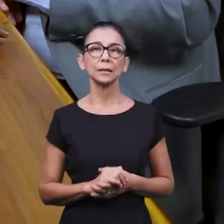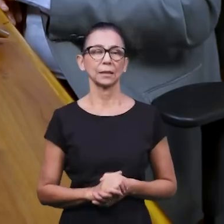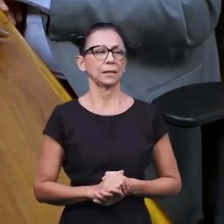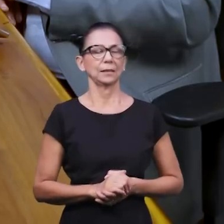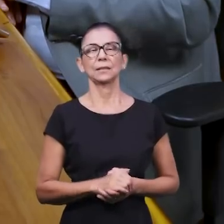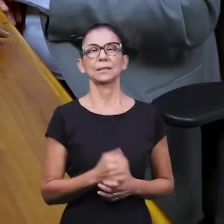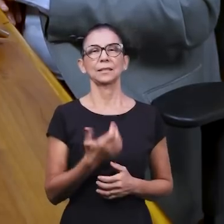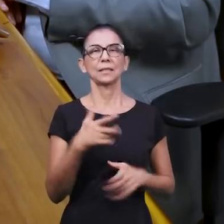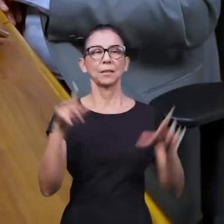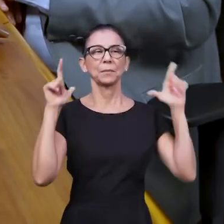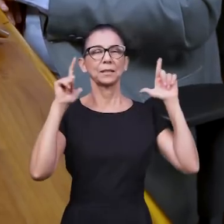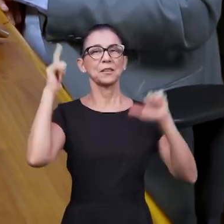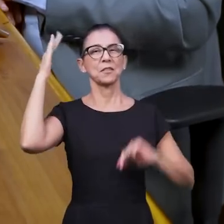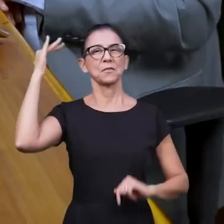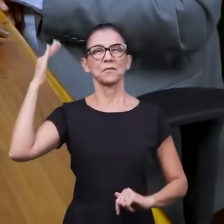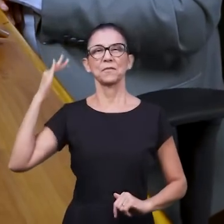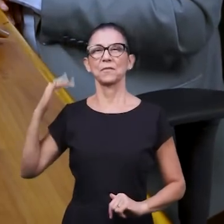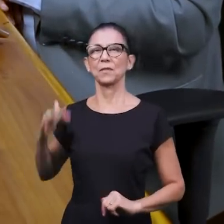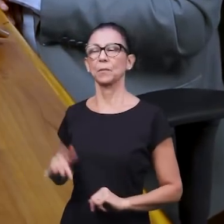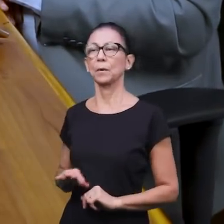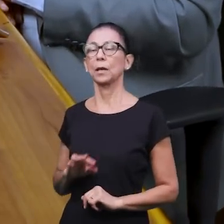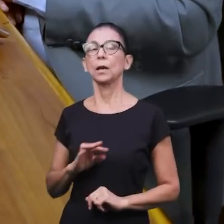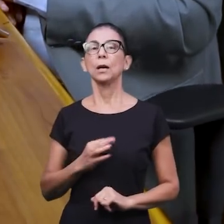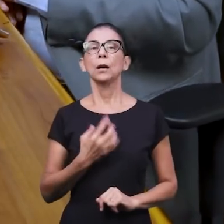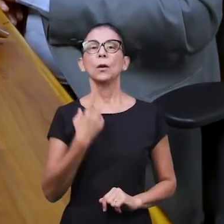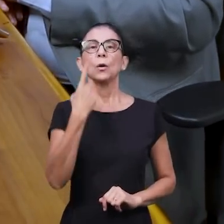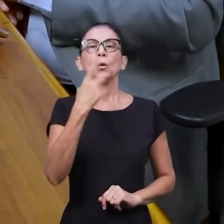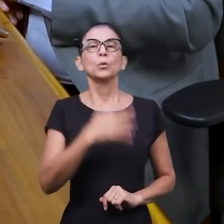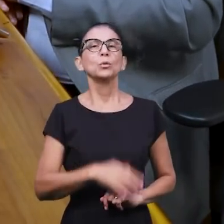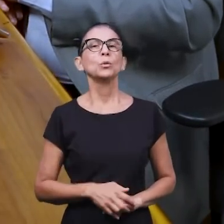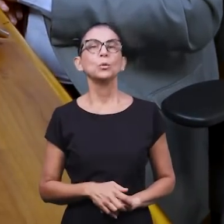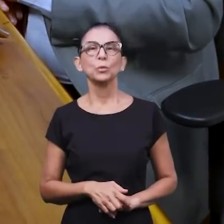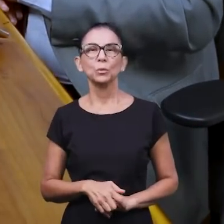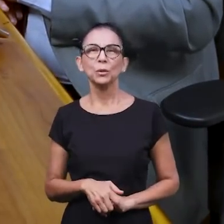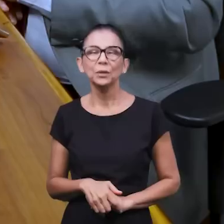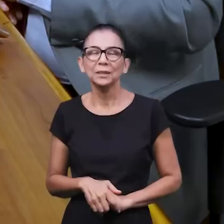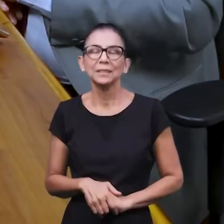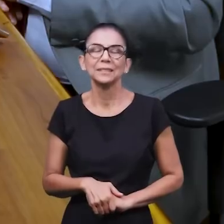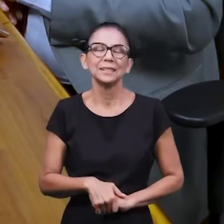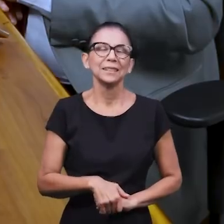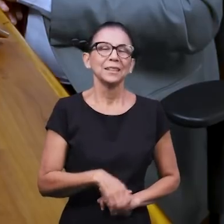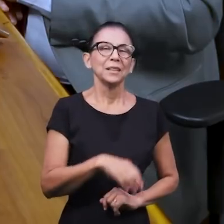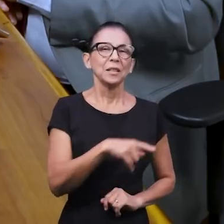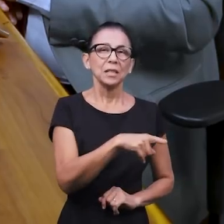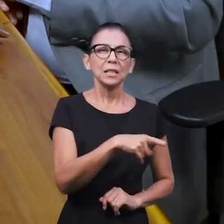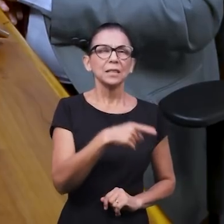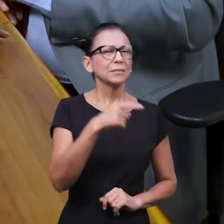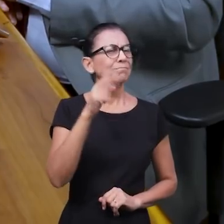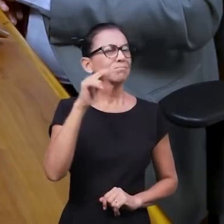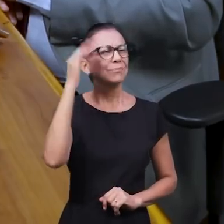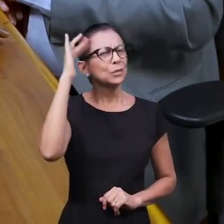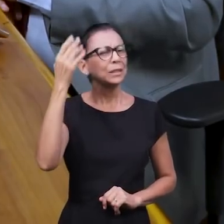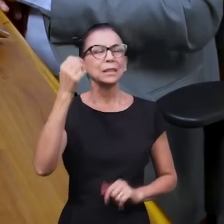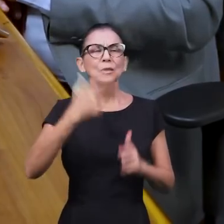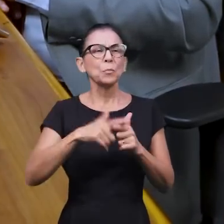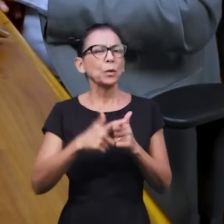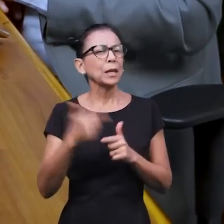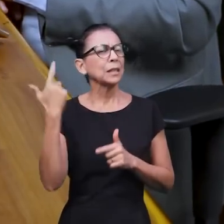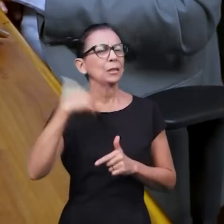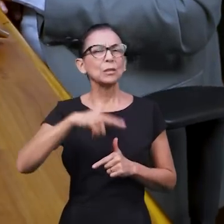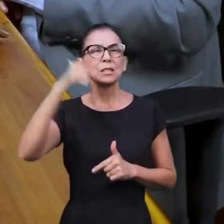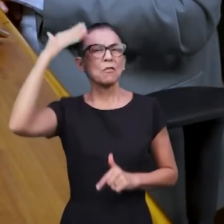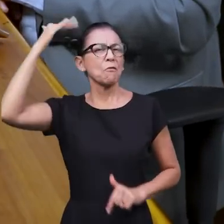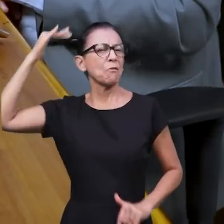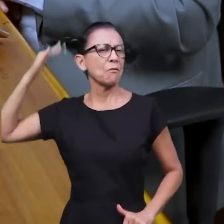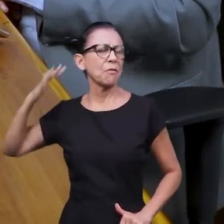sucesso, né? Aí o adversário apareceu para ele e falou para ele: você não tem sucesso porque sua mãe ora por você. Certo? Isso mesmo, foi muito forte essa experiência.